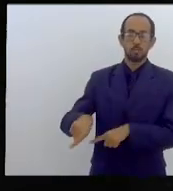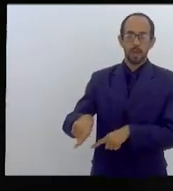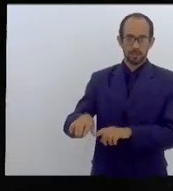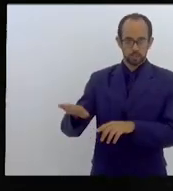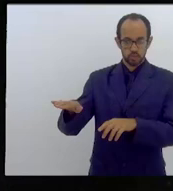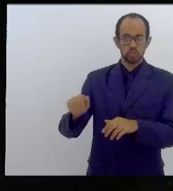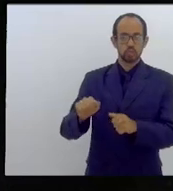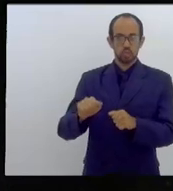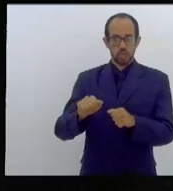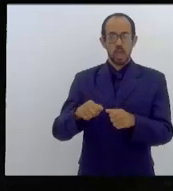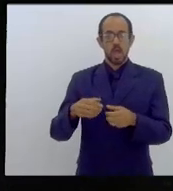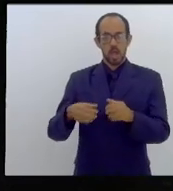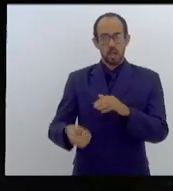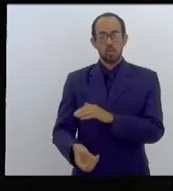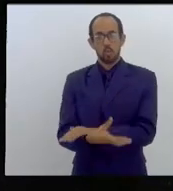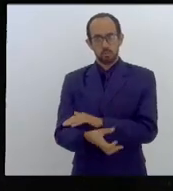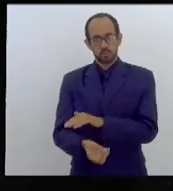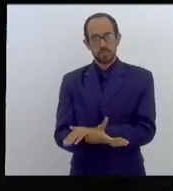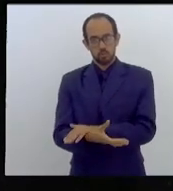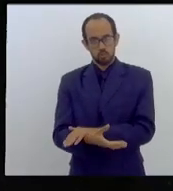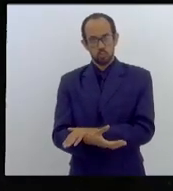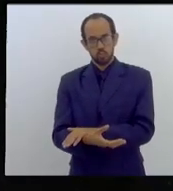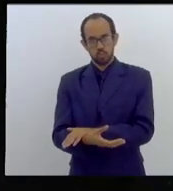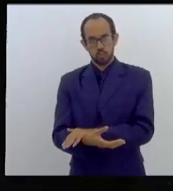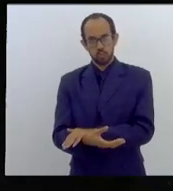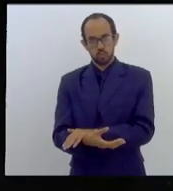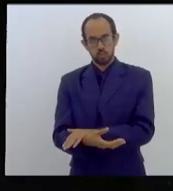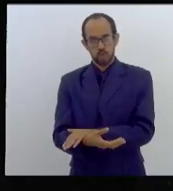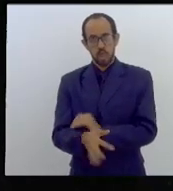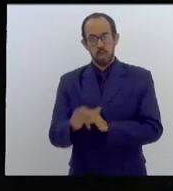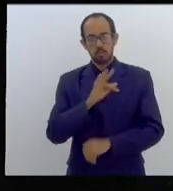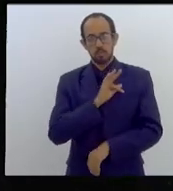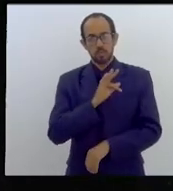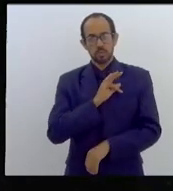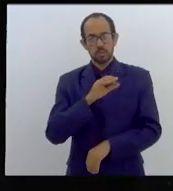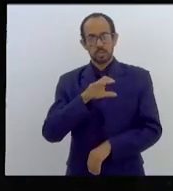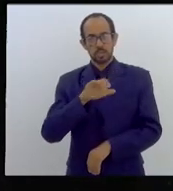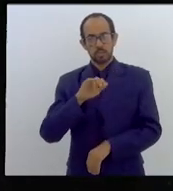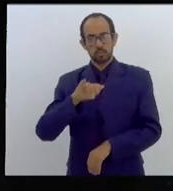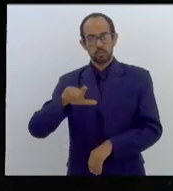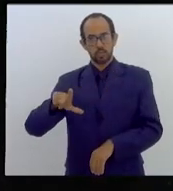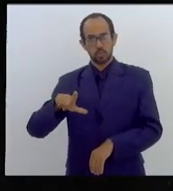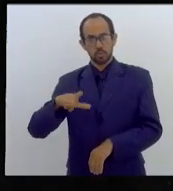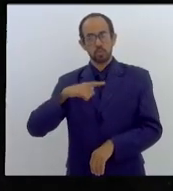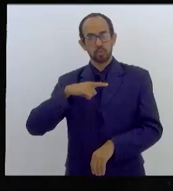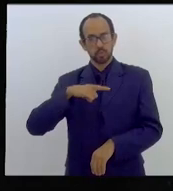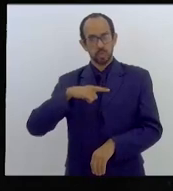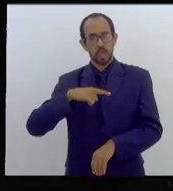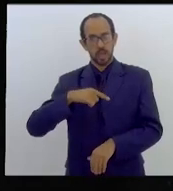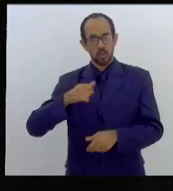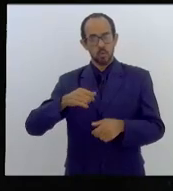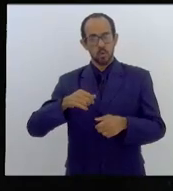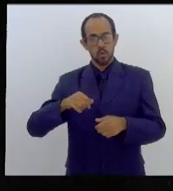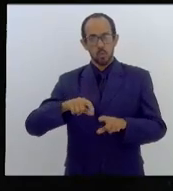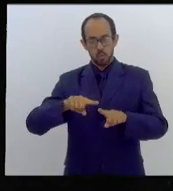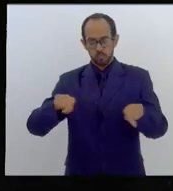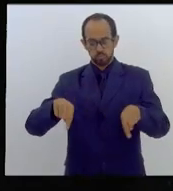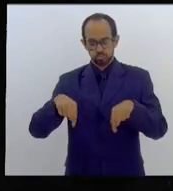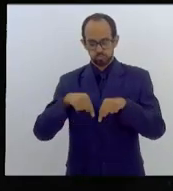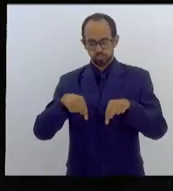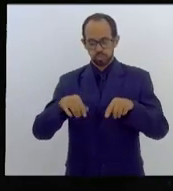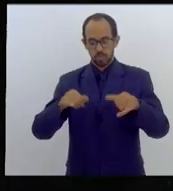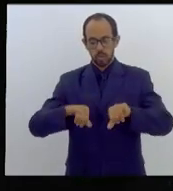o combate à corrupção. E é bom que se diga que a Polícia Civil tem um laboratório de lavagem de dinheiro, já o tinha na